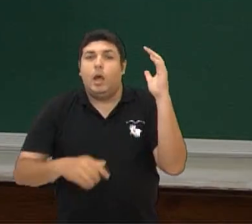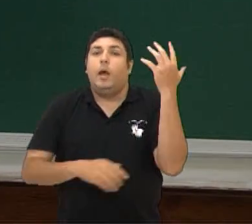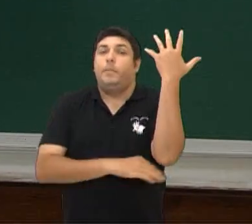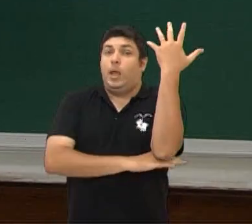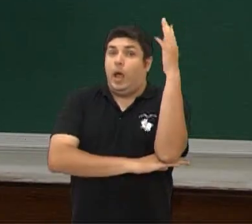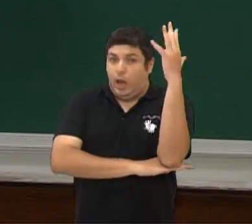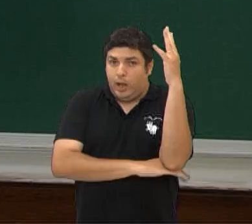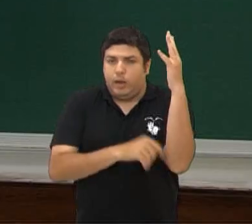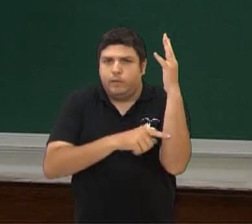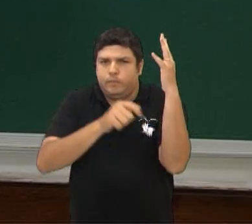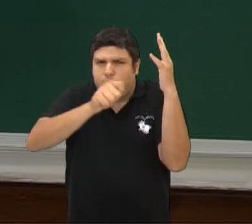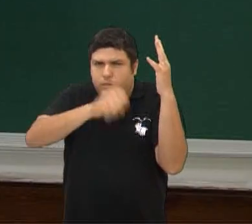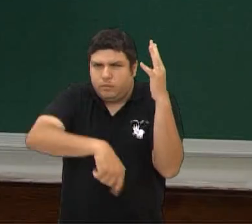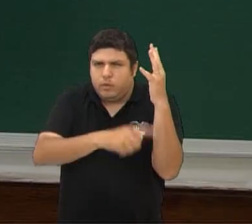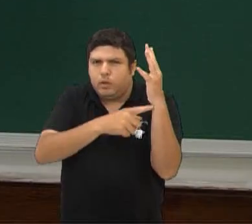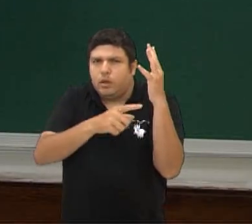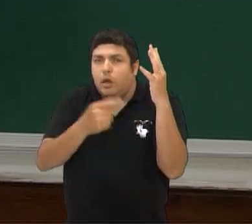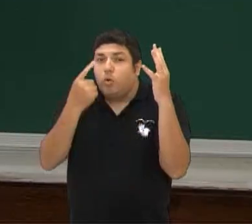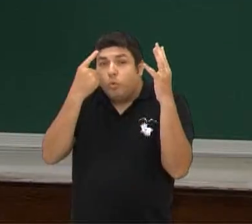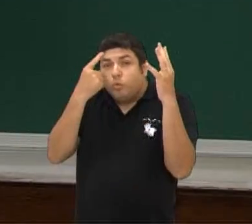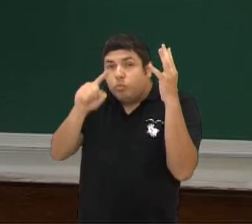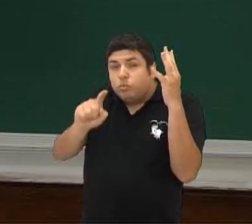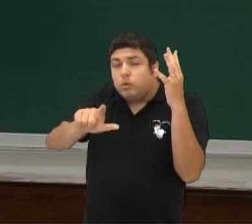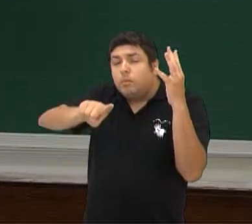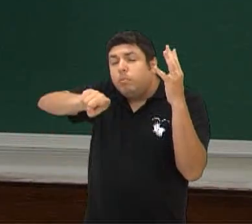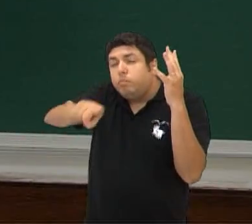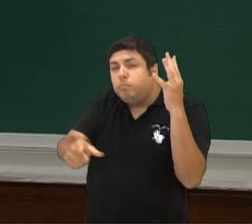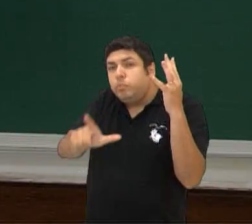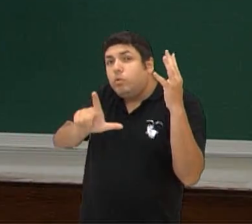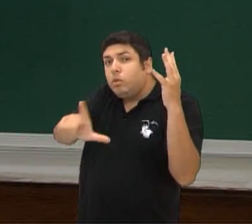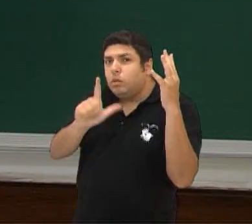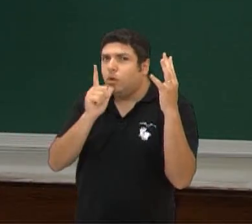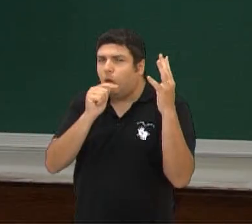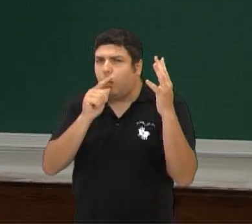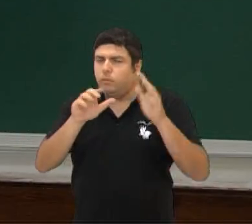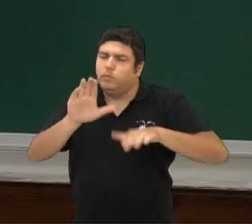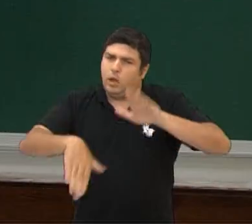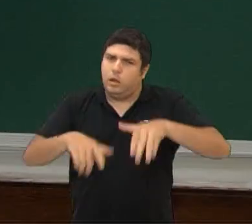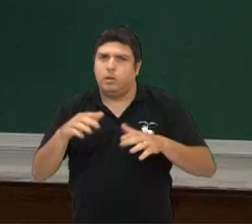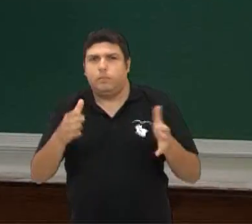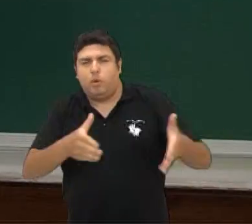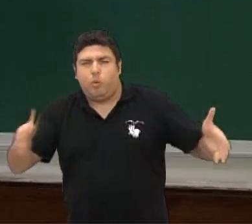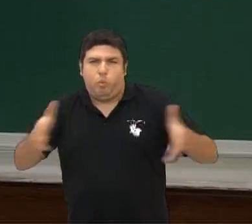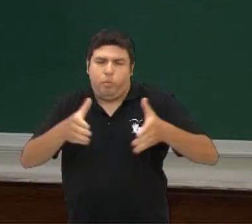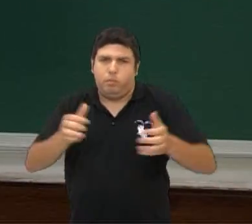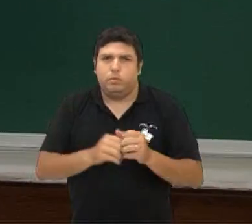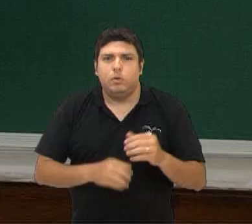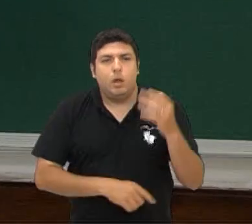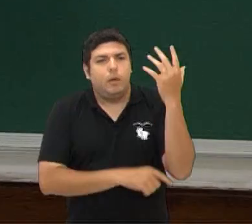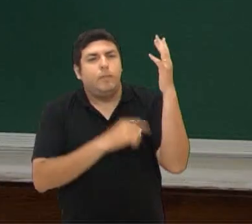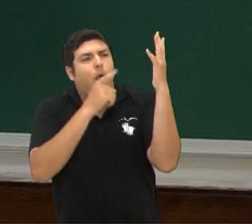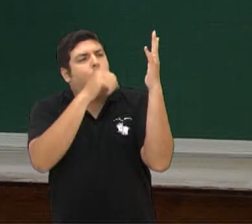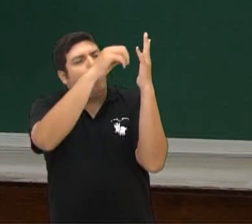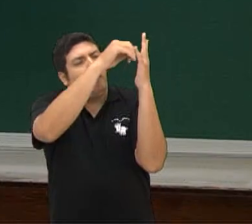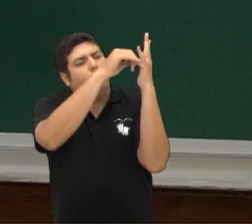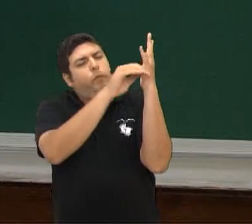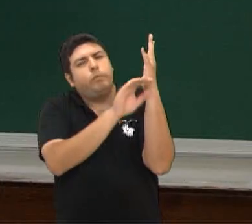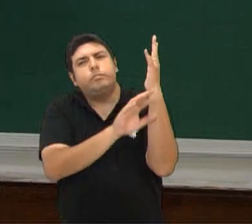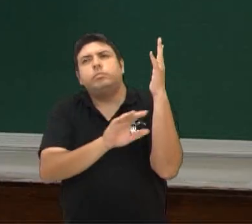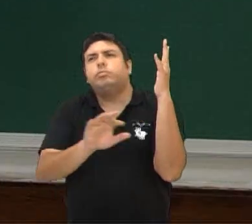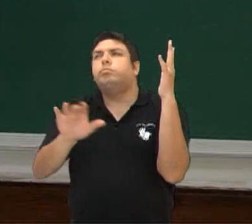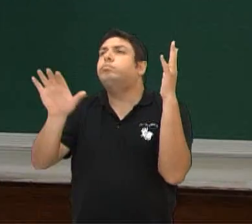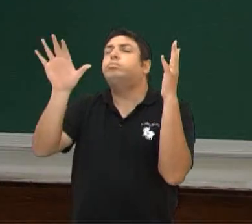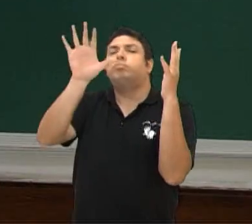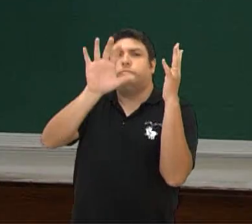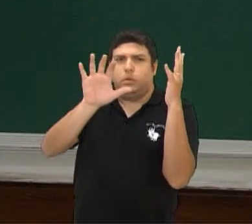pode liberar mais de 1.000 litros de água por dia, dependendo do porte dela. Essa água vai para onde? Vai para a atmosfera. É isso que vai acontecer no